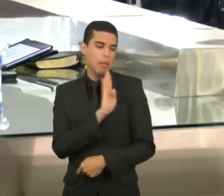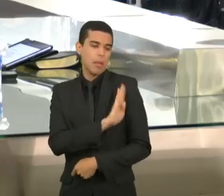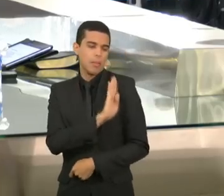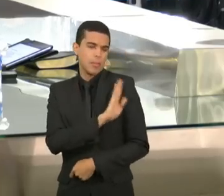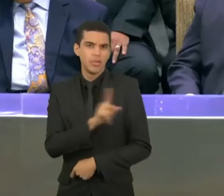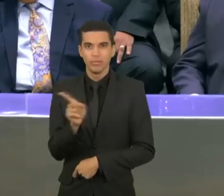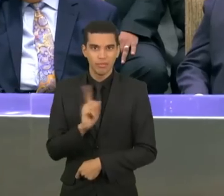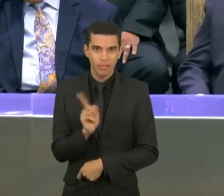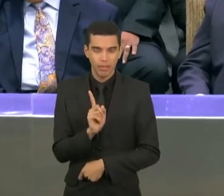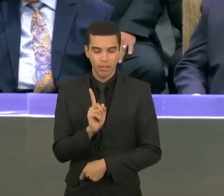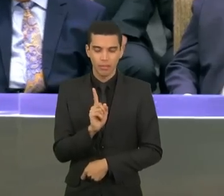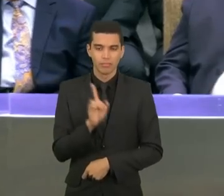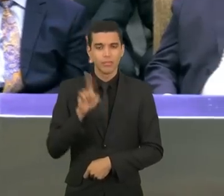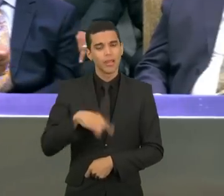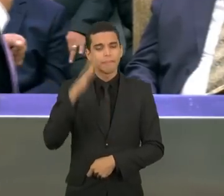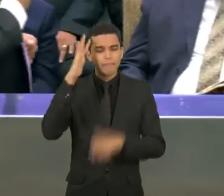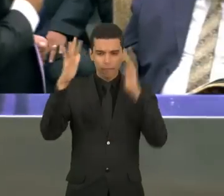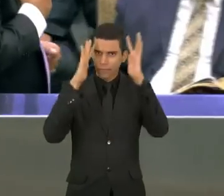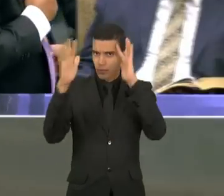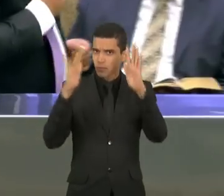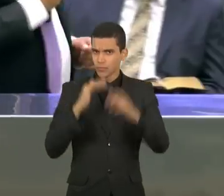preconceituosa.